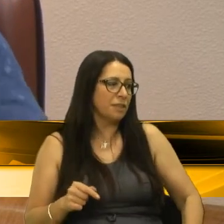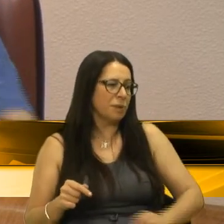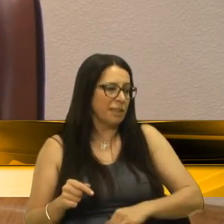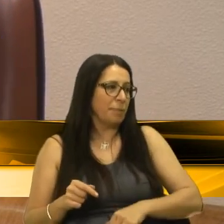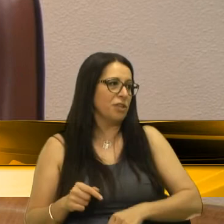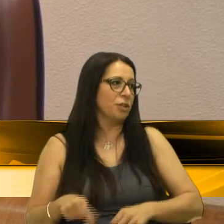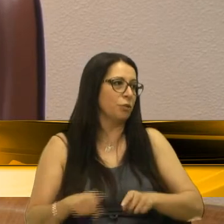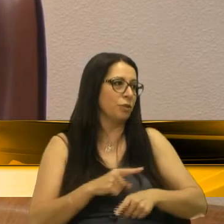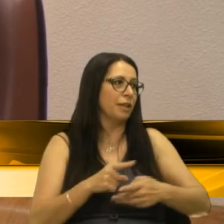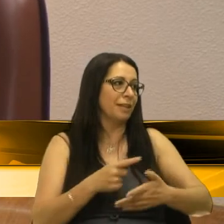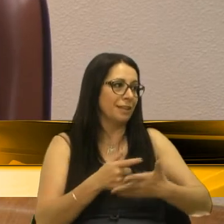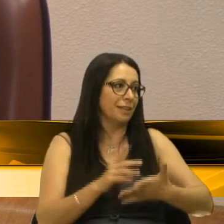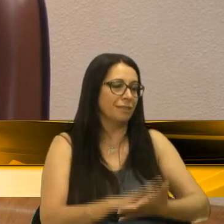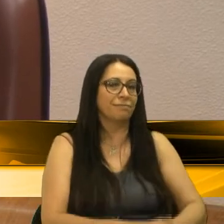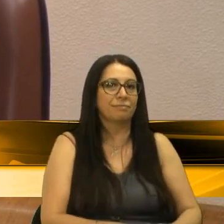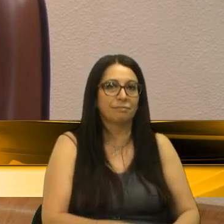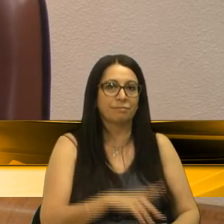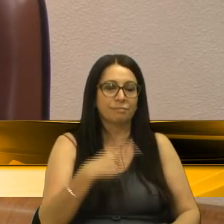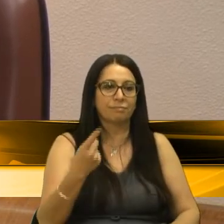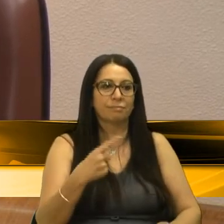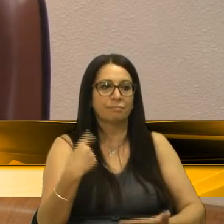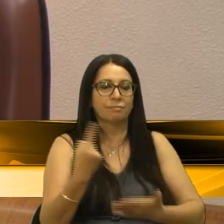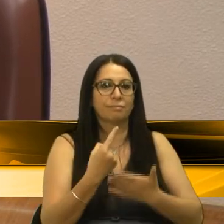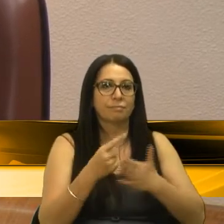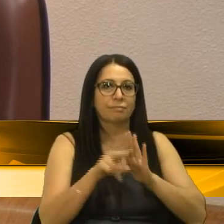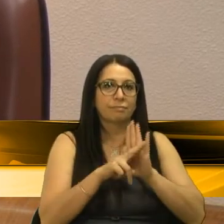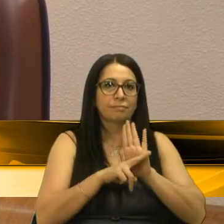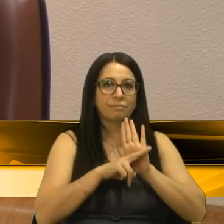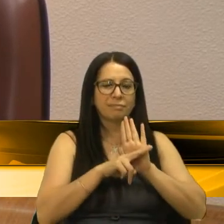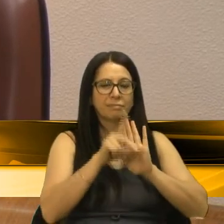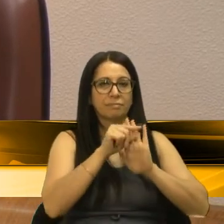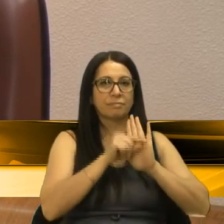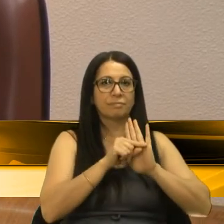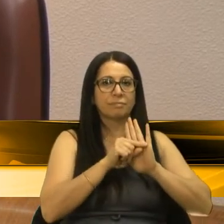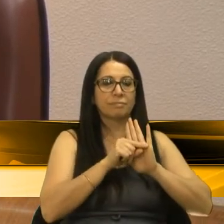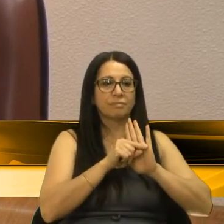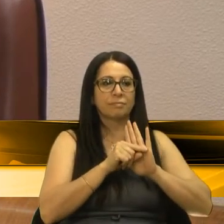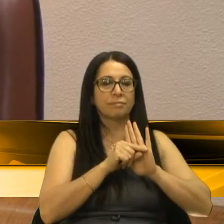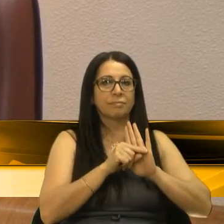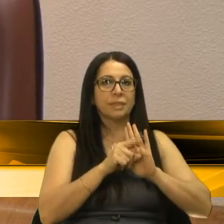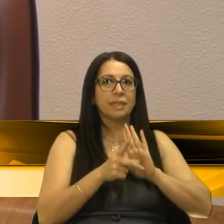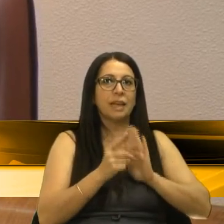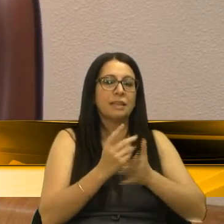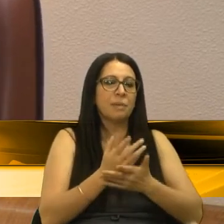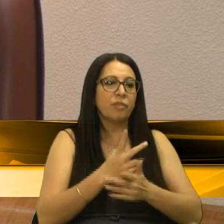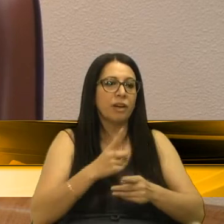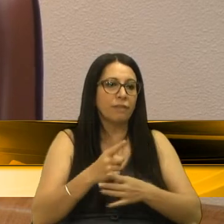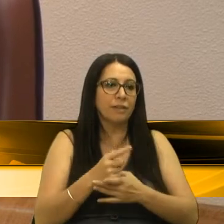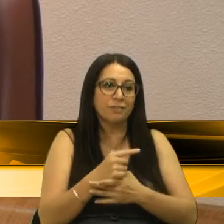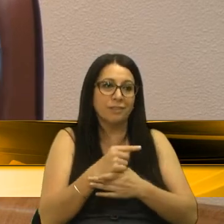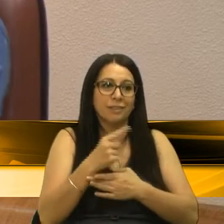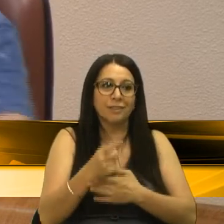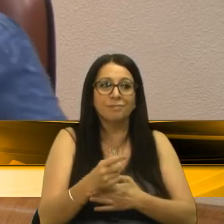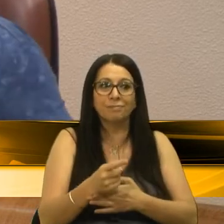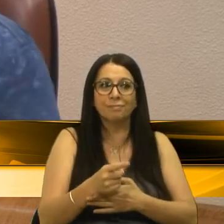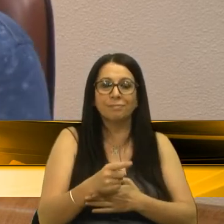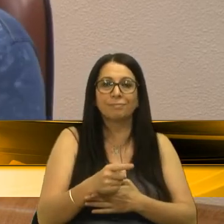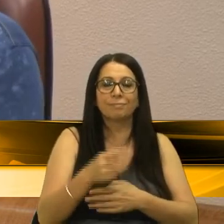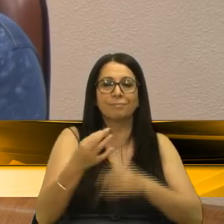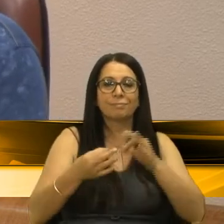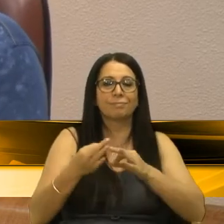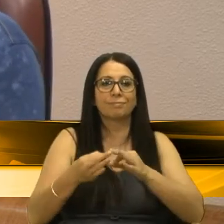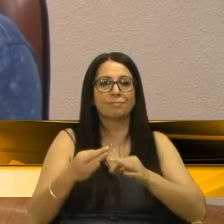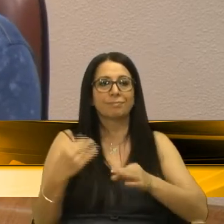Artigo 30. As licenças que trata esse decreto não serão expedidas caso a pessoa física ou jurídica